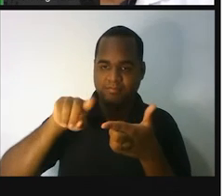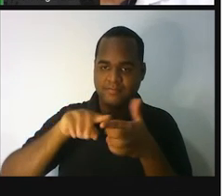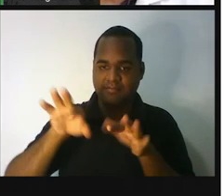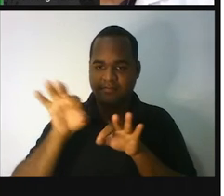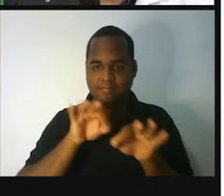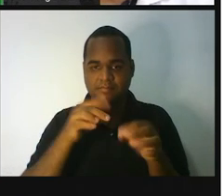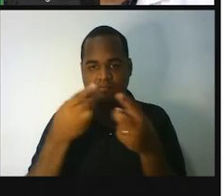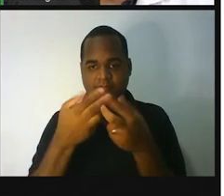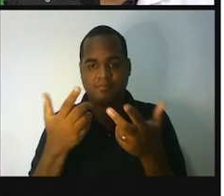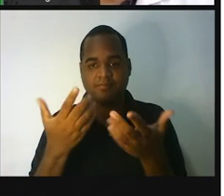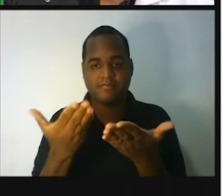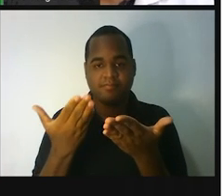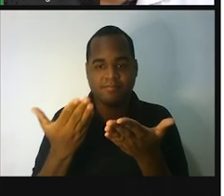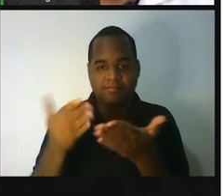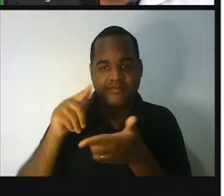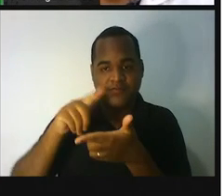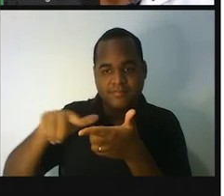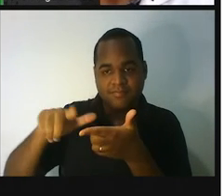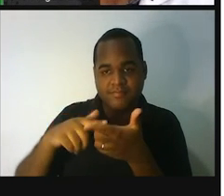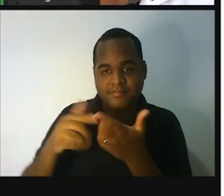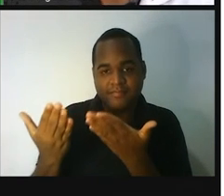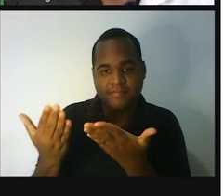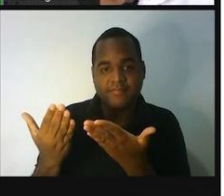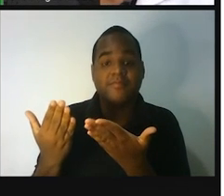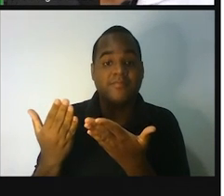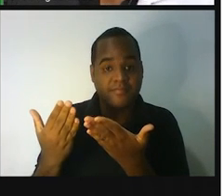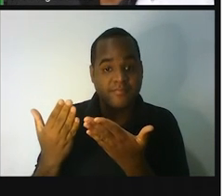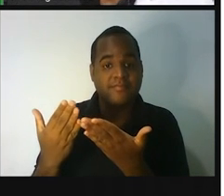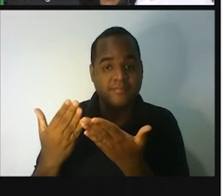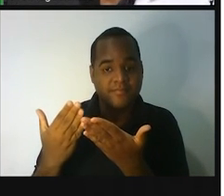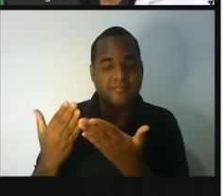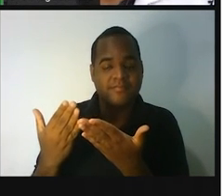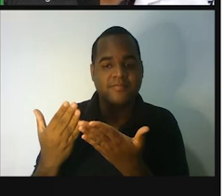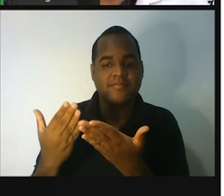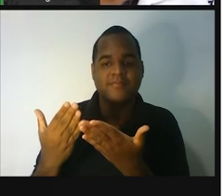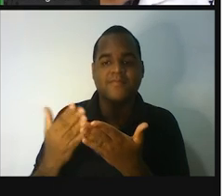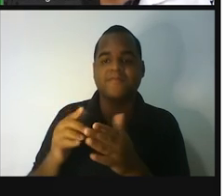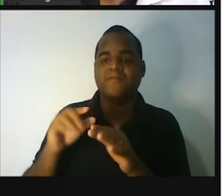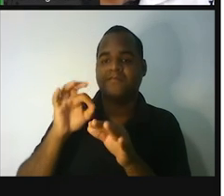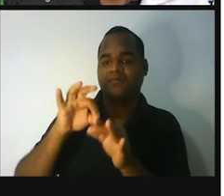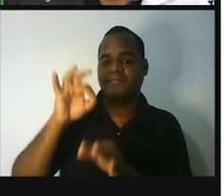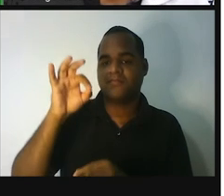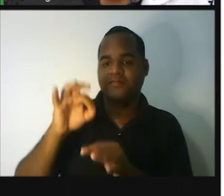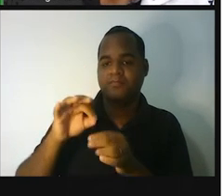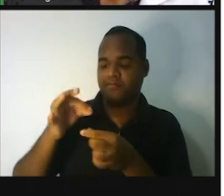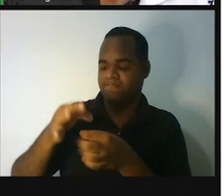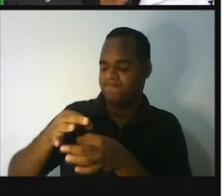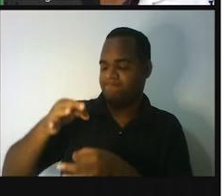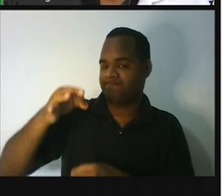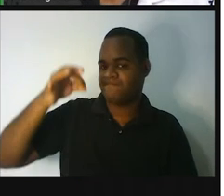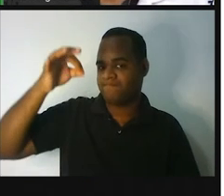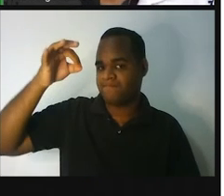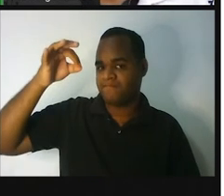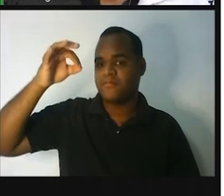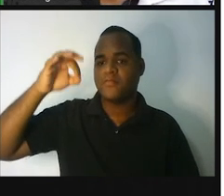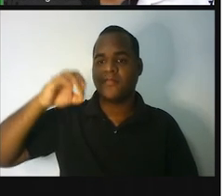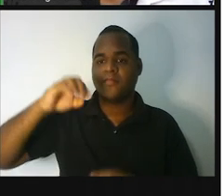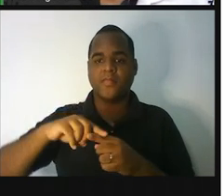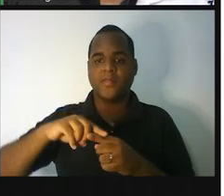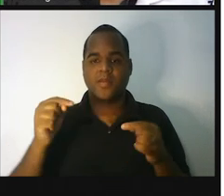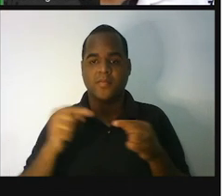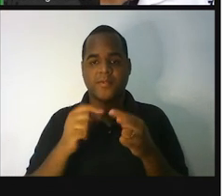e esse probleminha está nessa tela e comprimento de exames viu